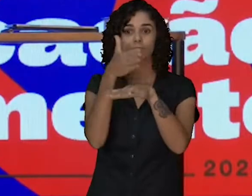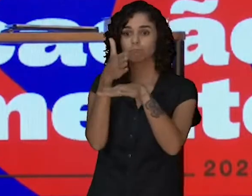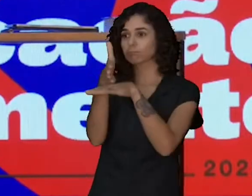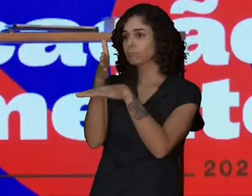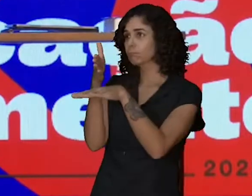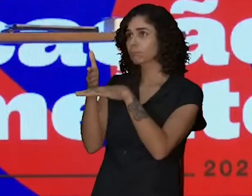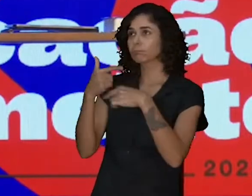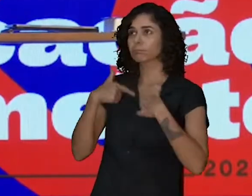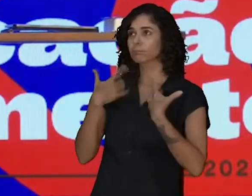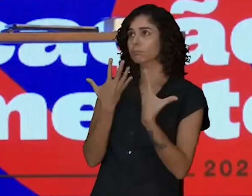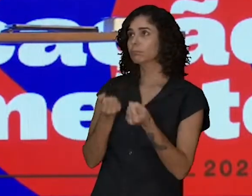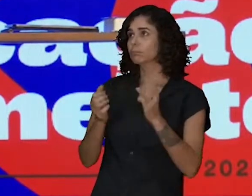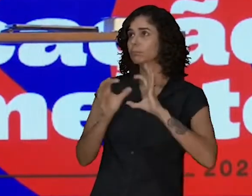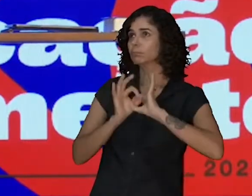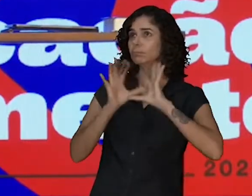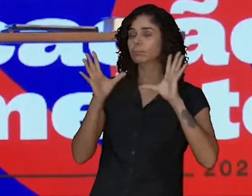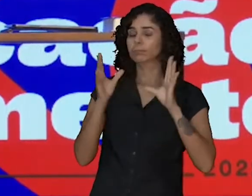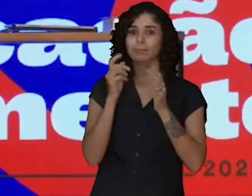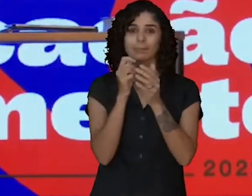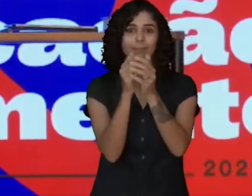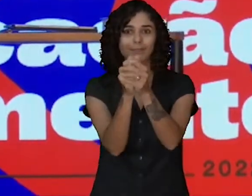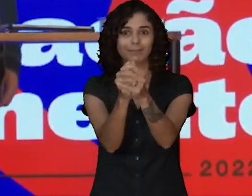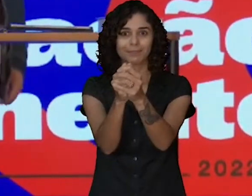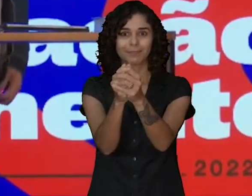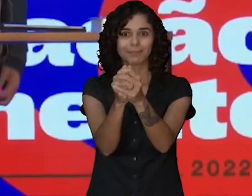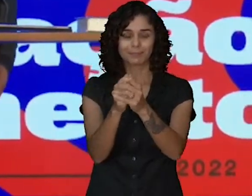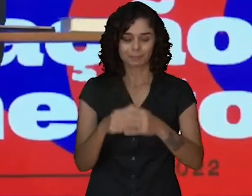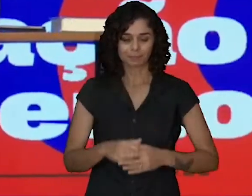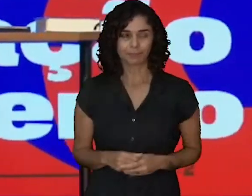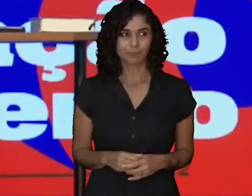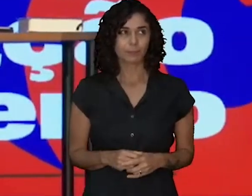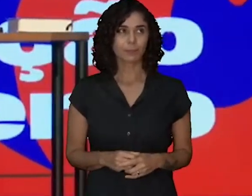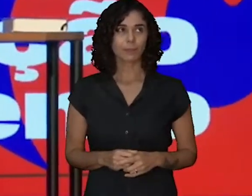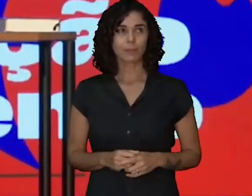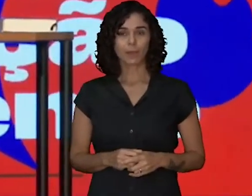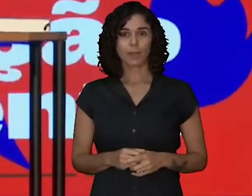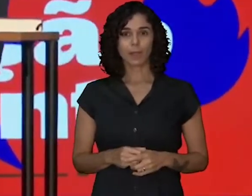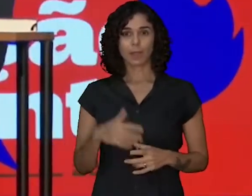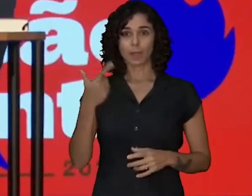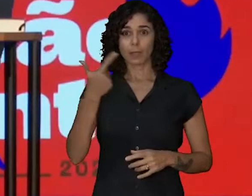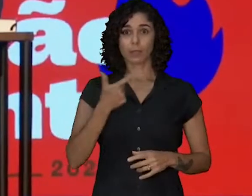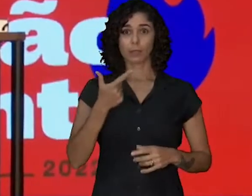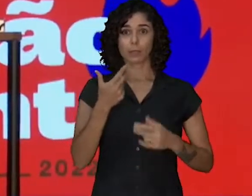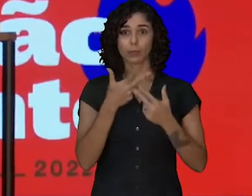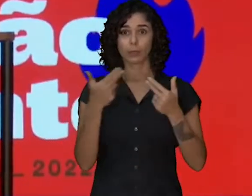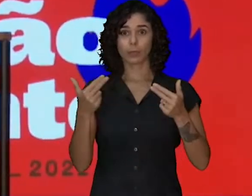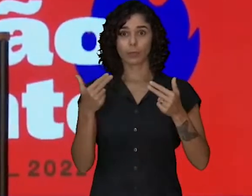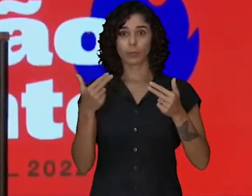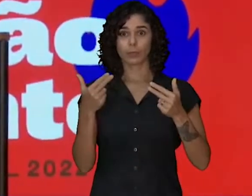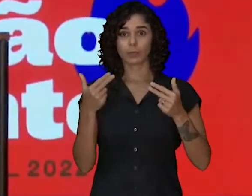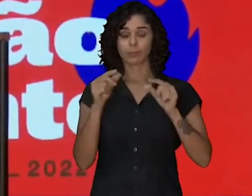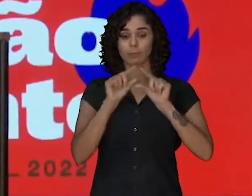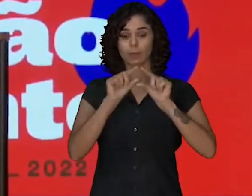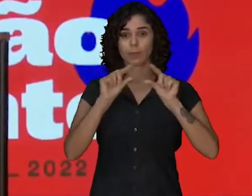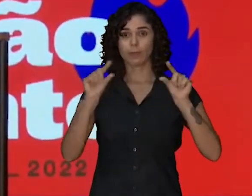hoje. Amém? Segunda coisa que eu quero destacar, segunda frase do